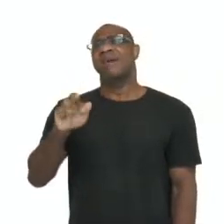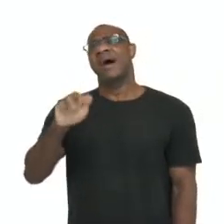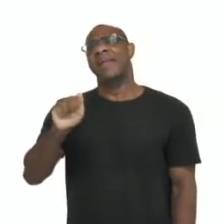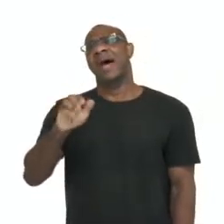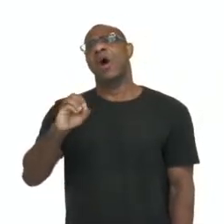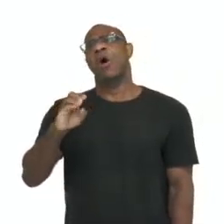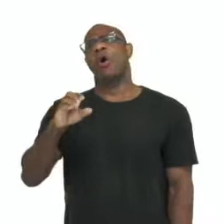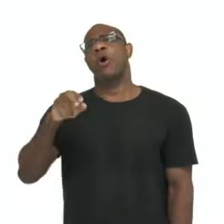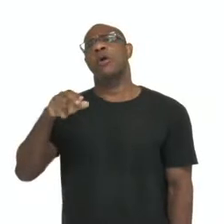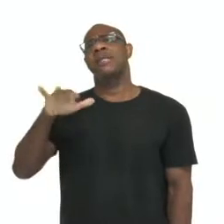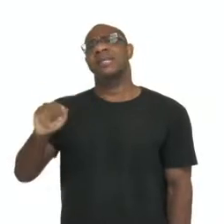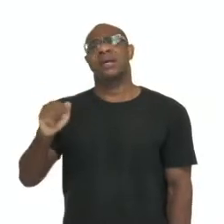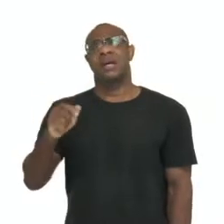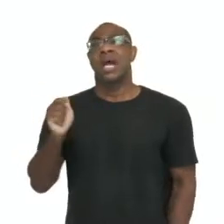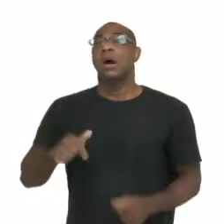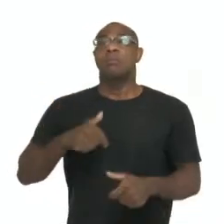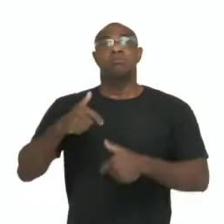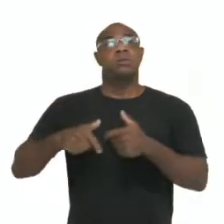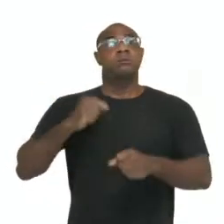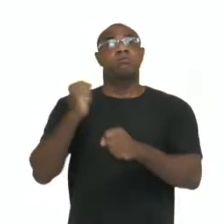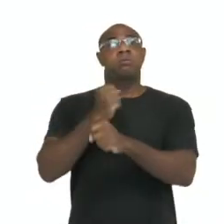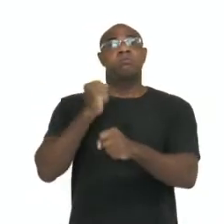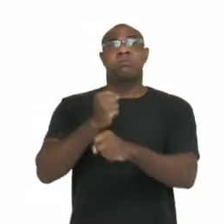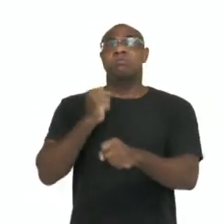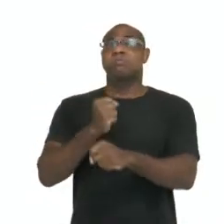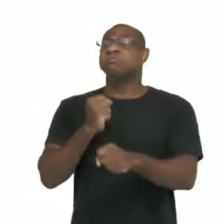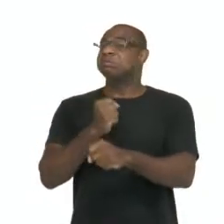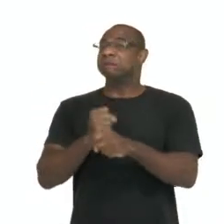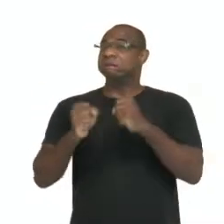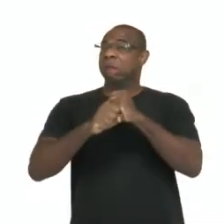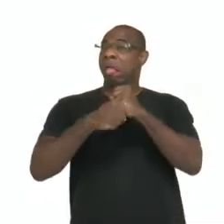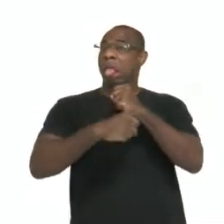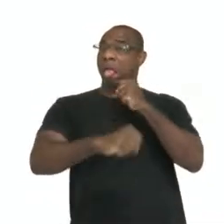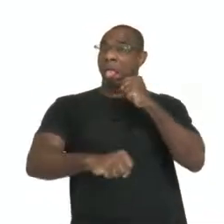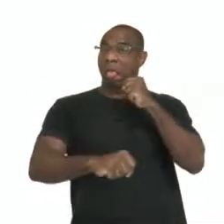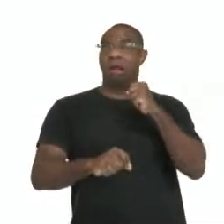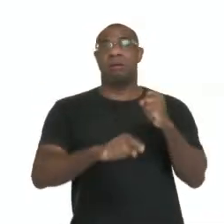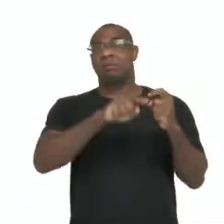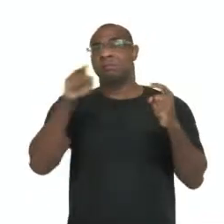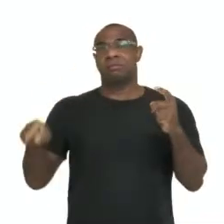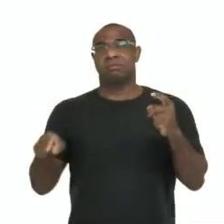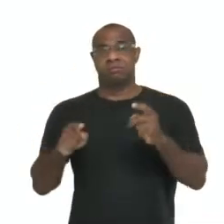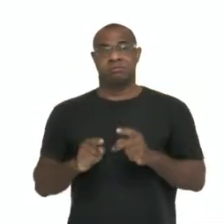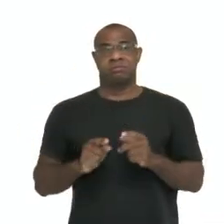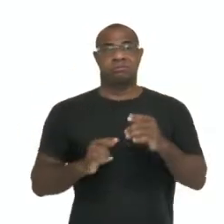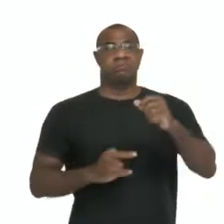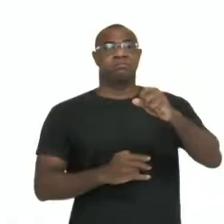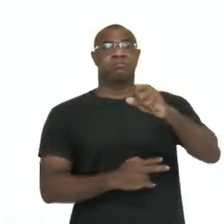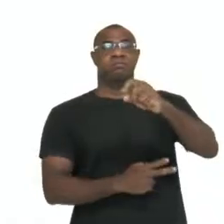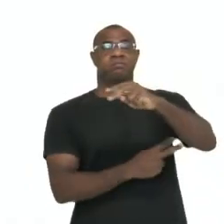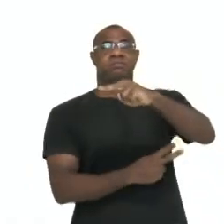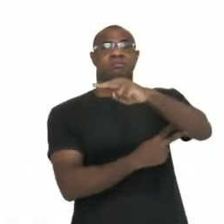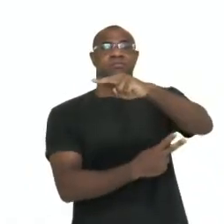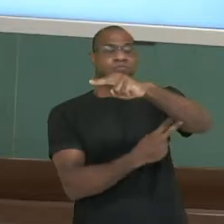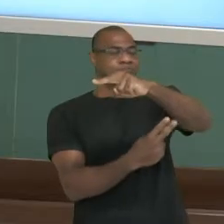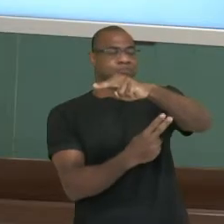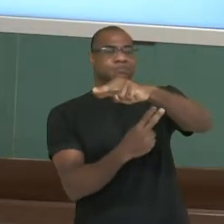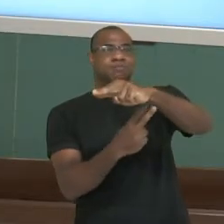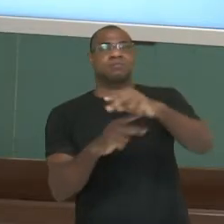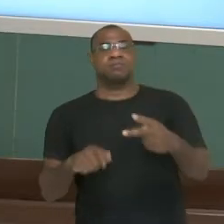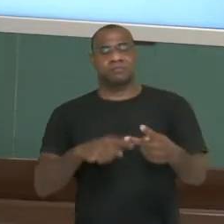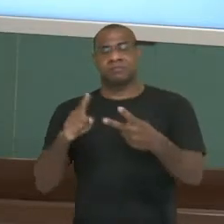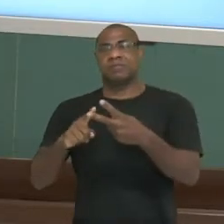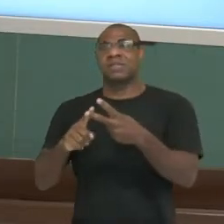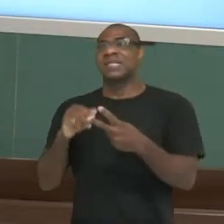obras muito grandes, como à esquerda a ponte Rio-Niterói e à direita da sua tela a hidrelétrica de Itaipu. Essas